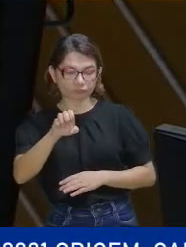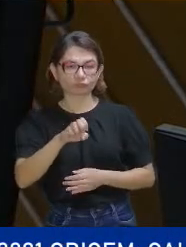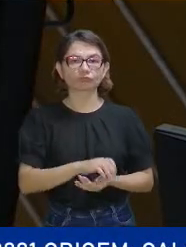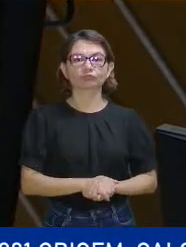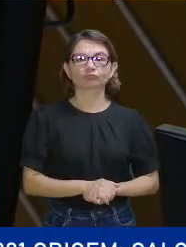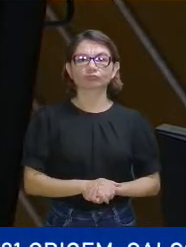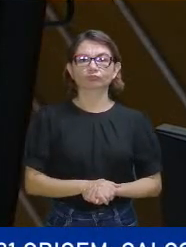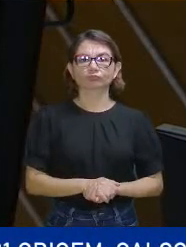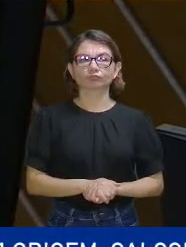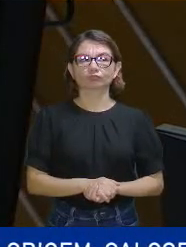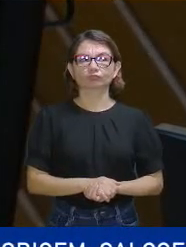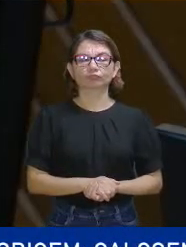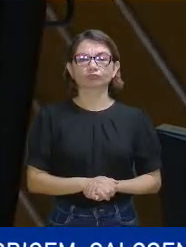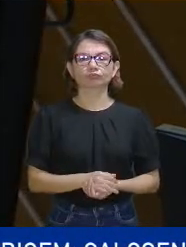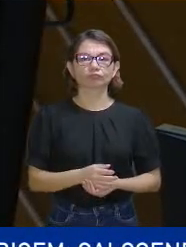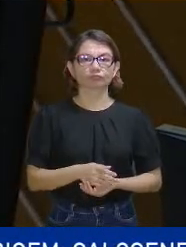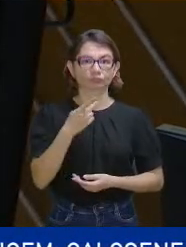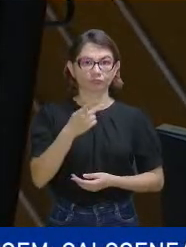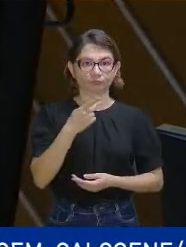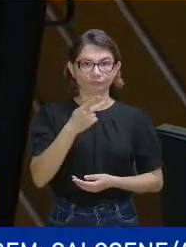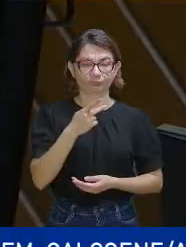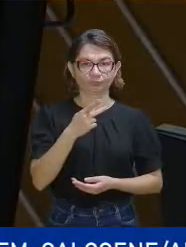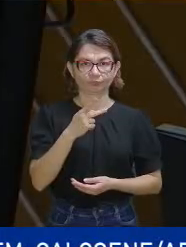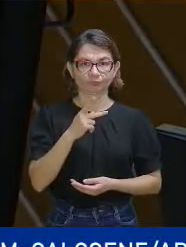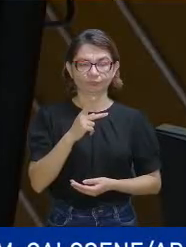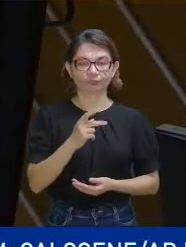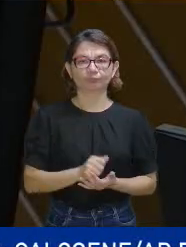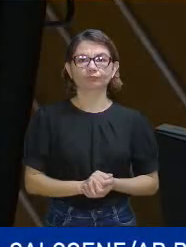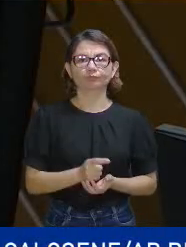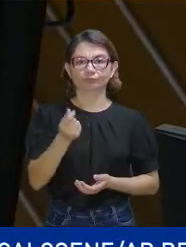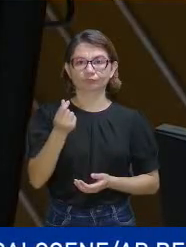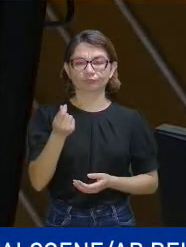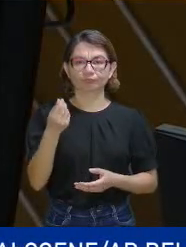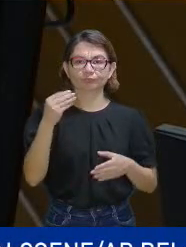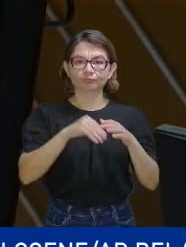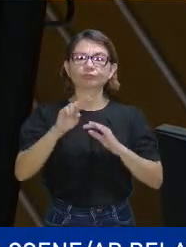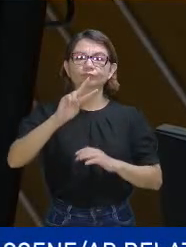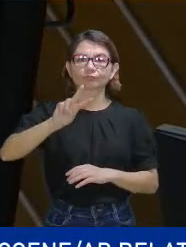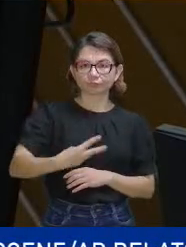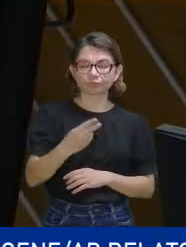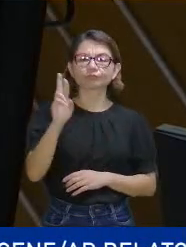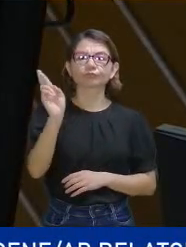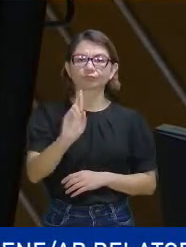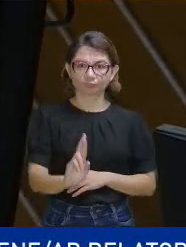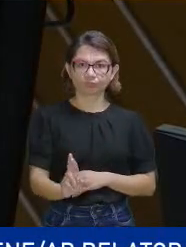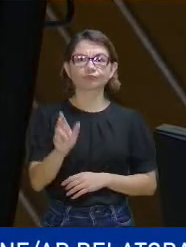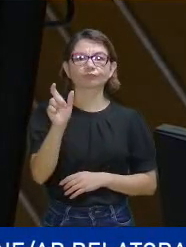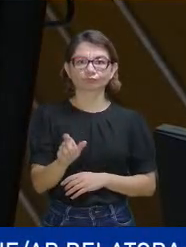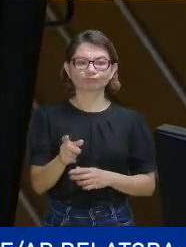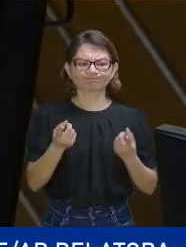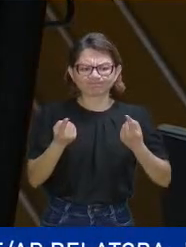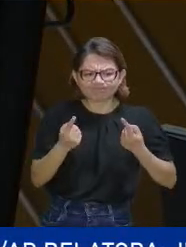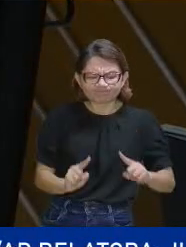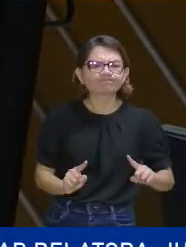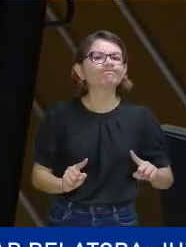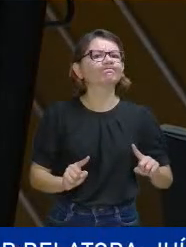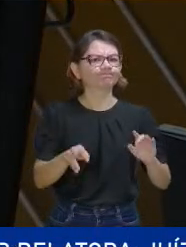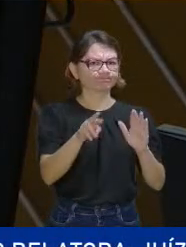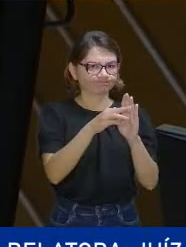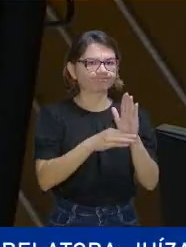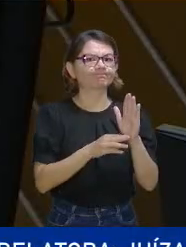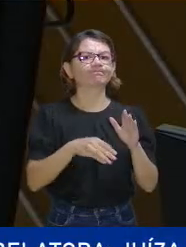23.607/2019, para afirmar que o depósito de R$ 2.000 realizado pelo recorrente violou as normas